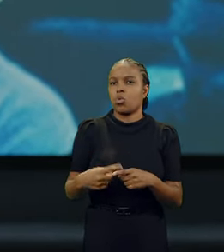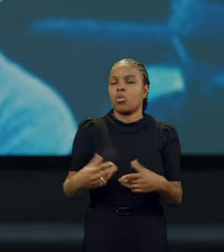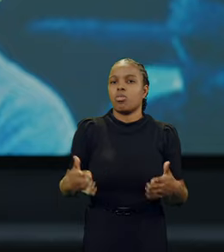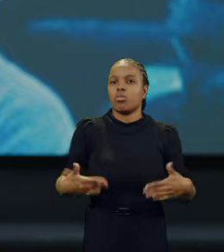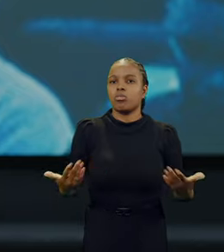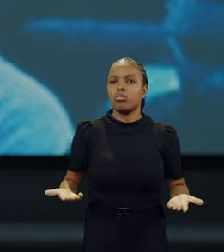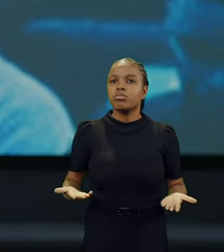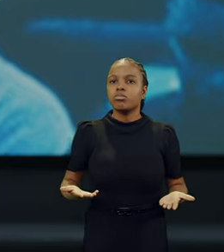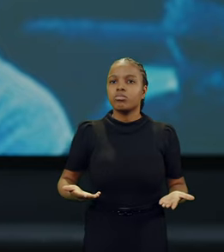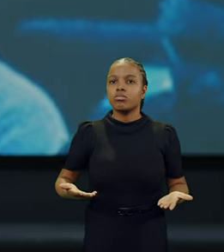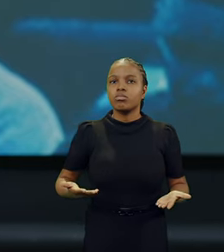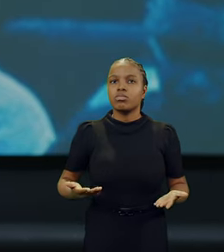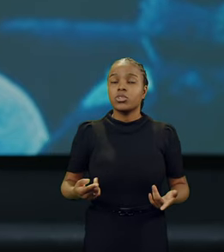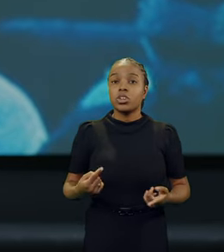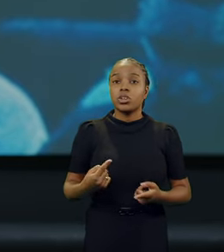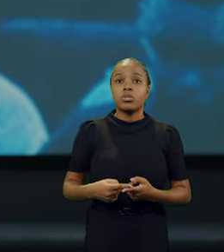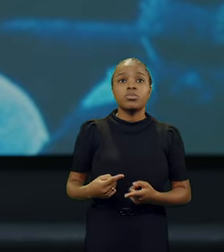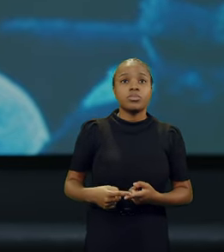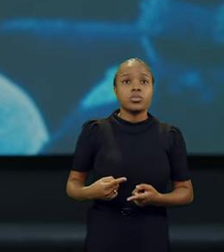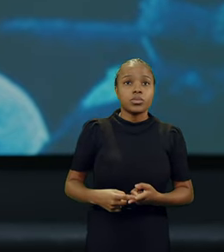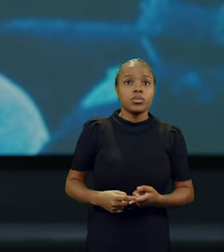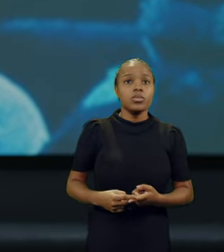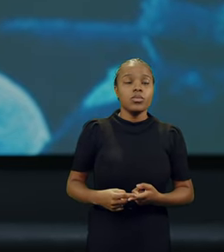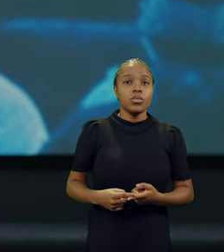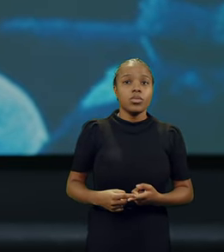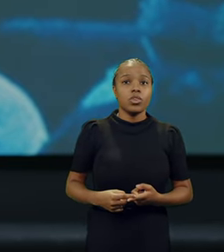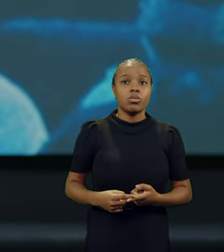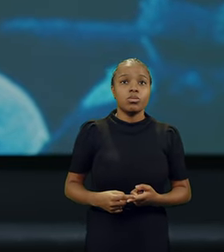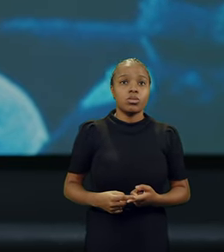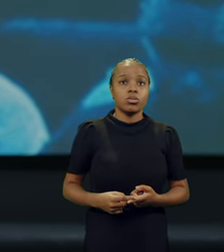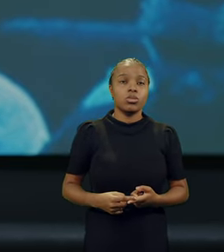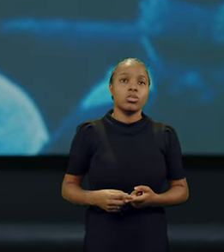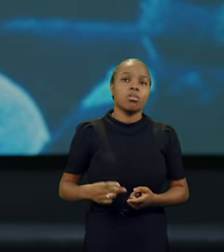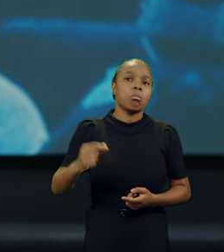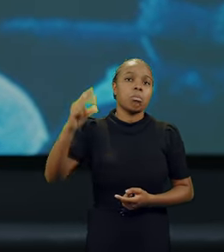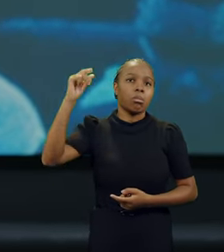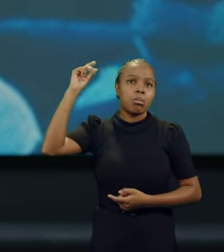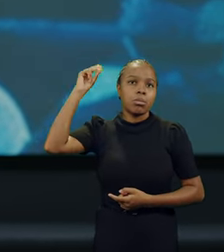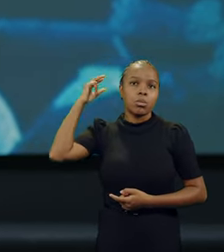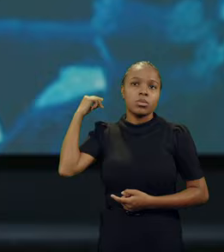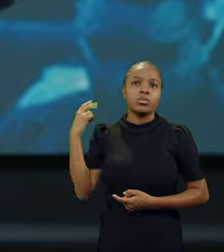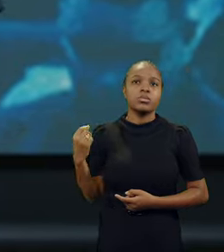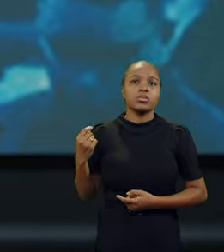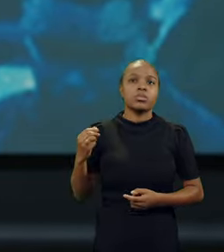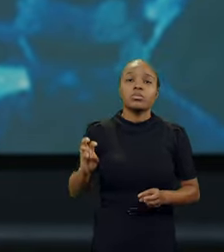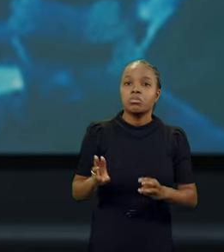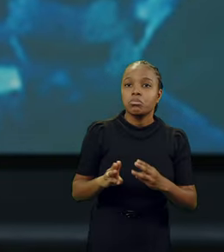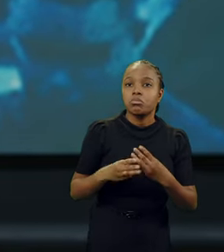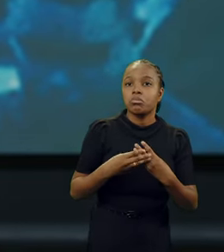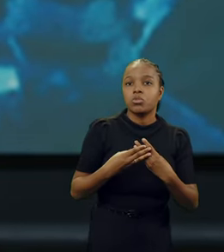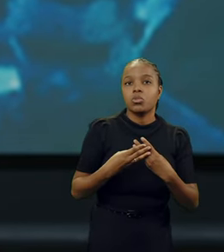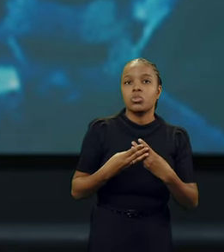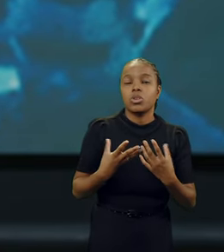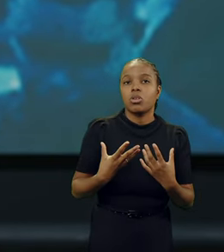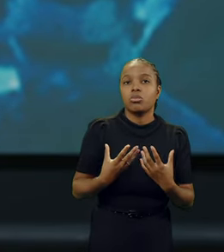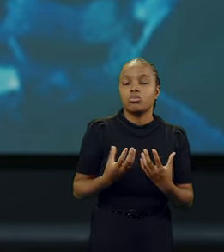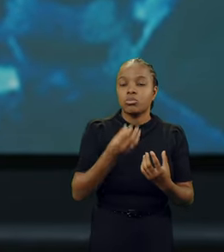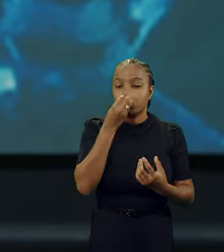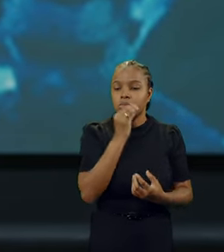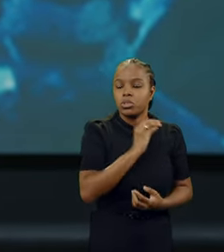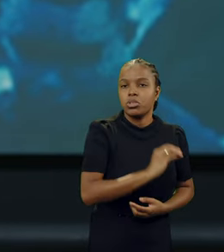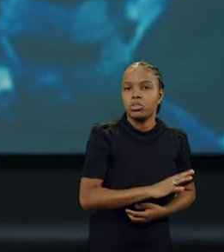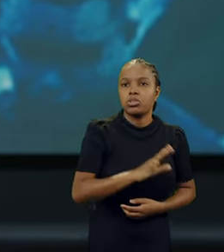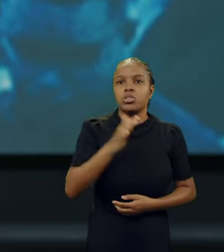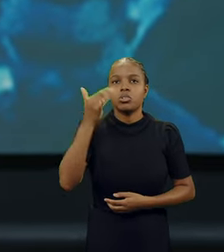que é que os judeus, as autoridades religiosas, rejeitaram o rei,